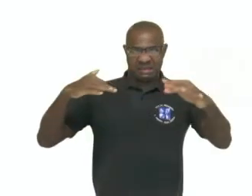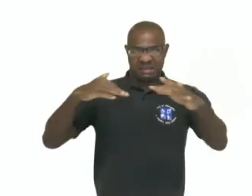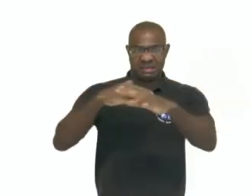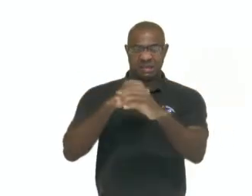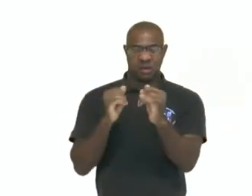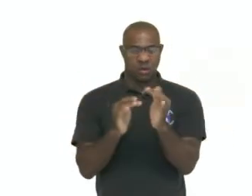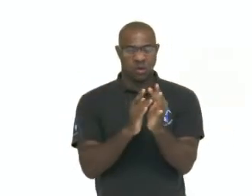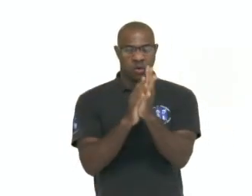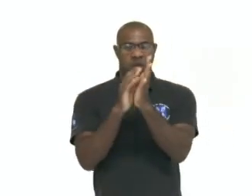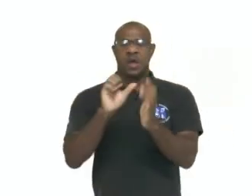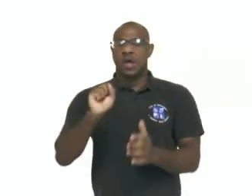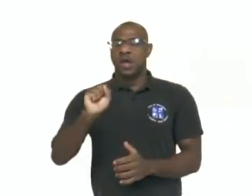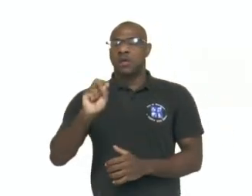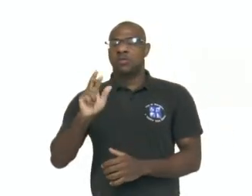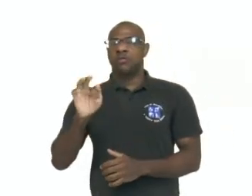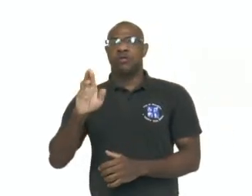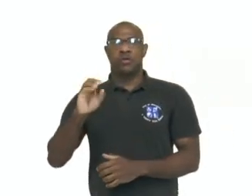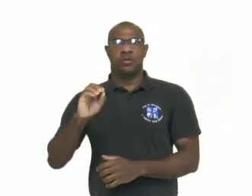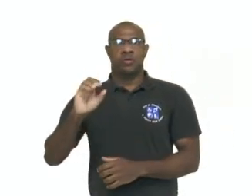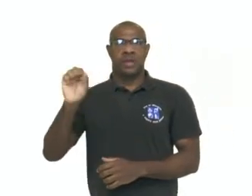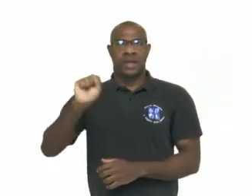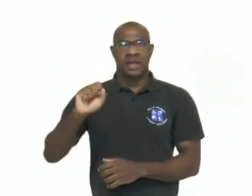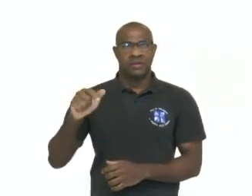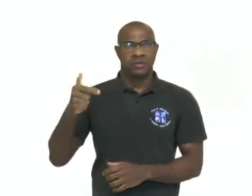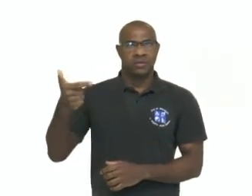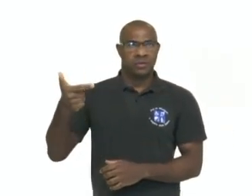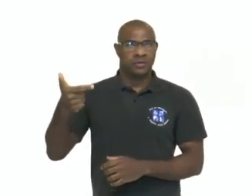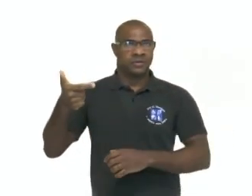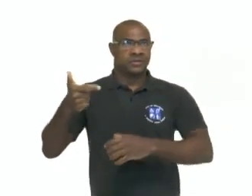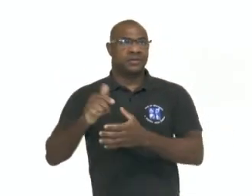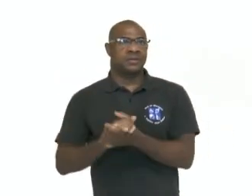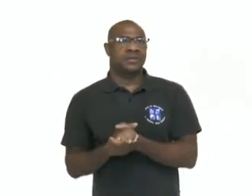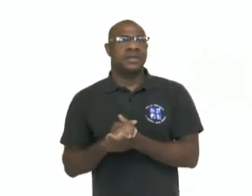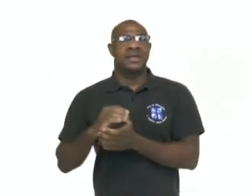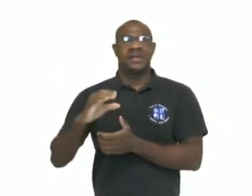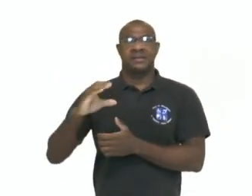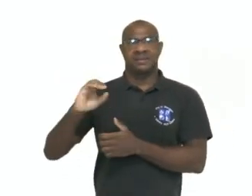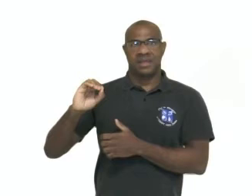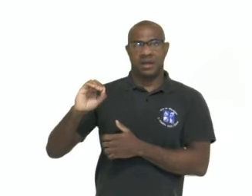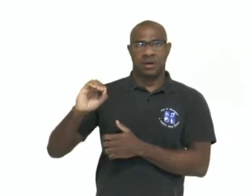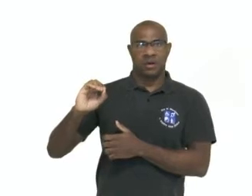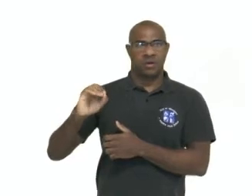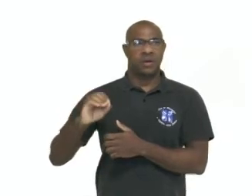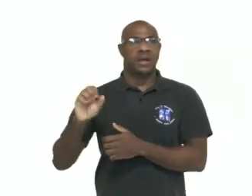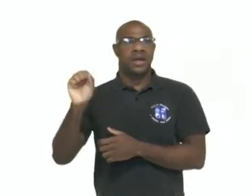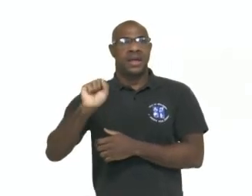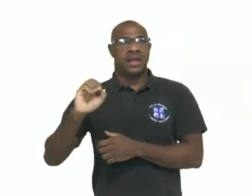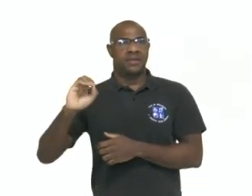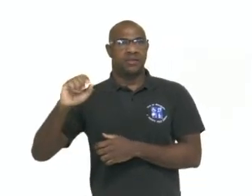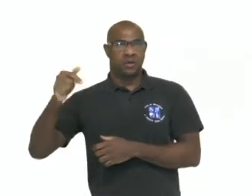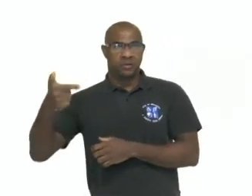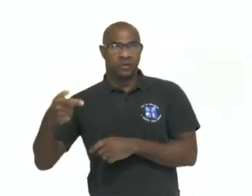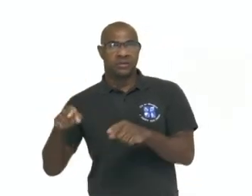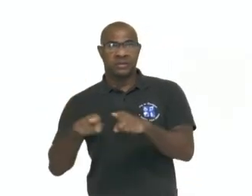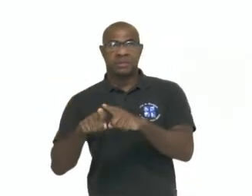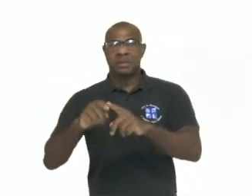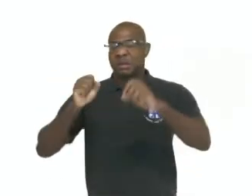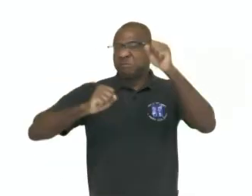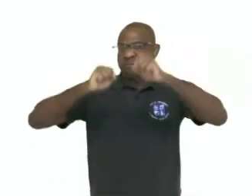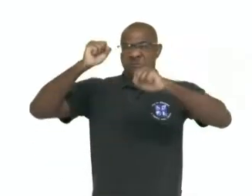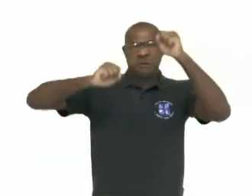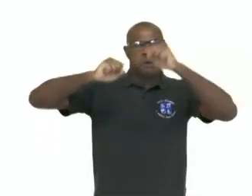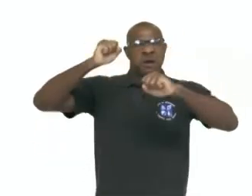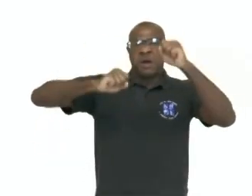gás sulfuroso, SO2, o monóxido de carbono, o CO, e o SO2 é proveniente das indústrias que